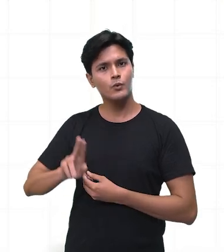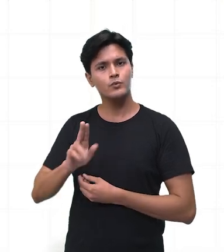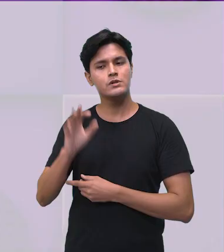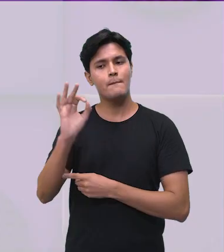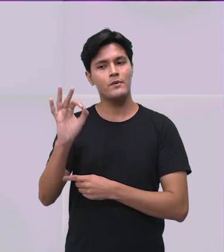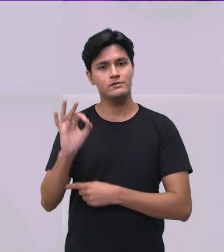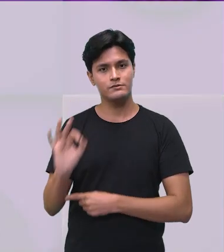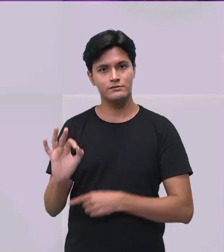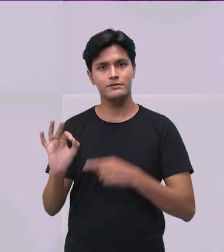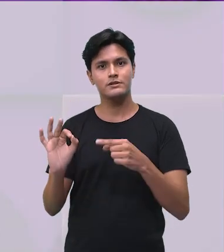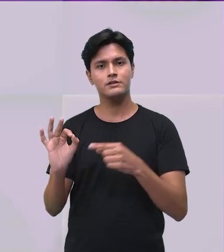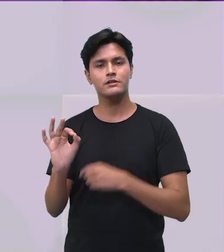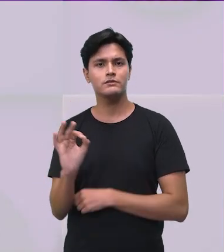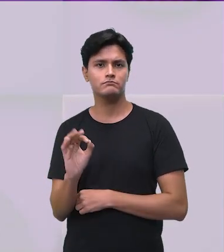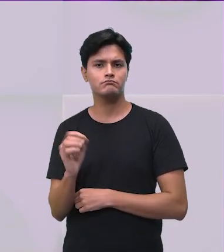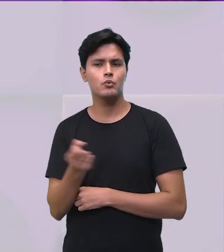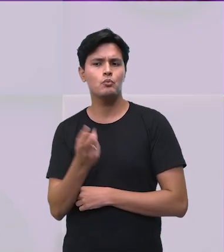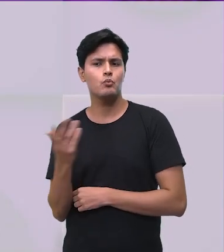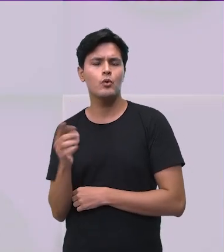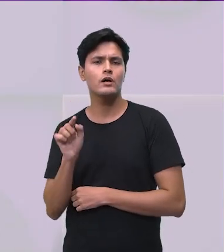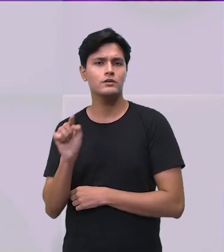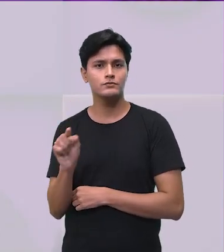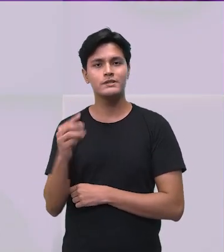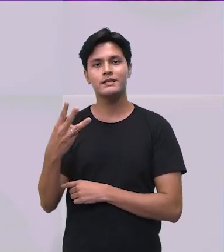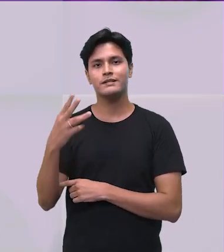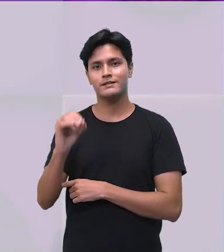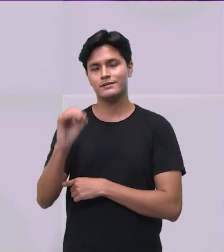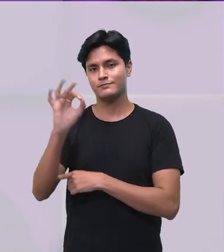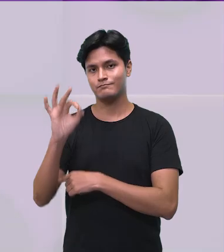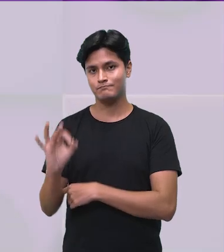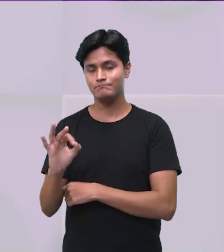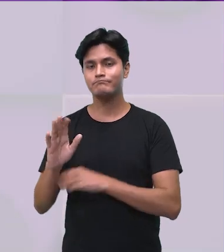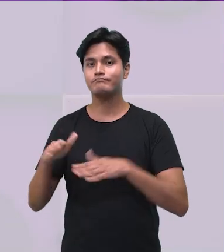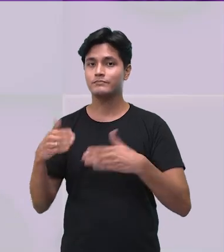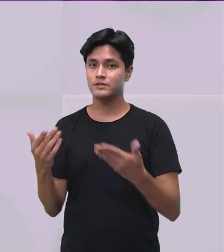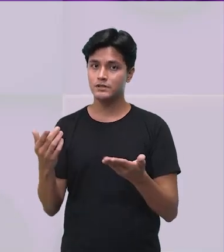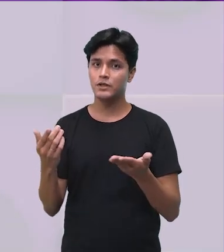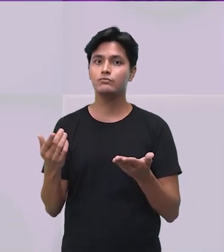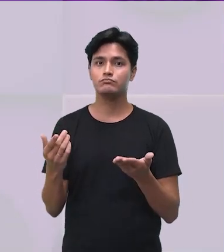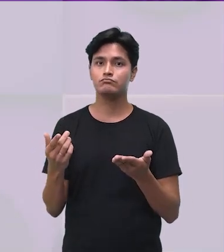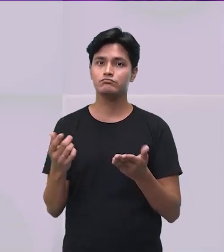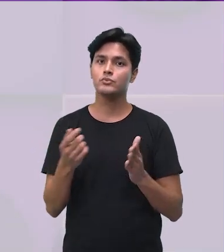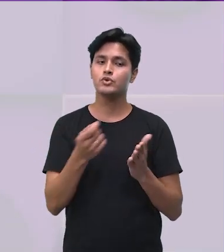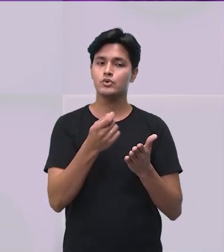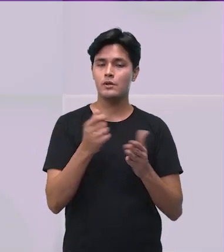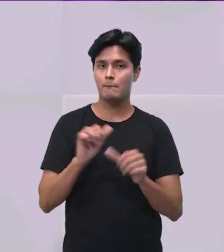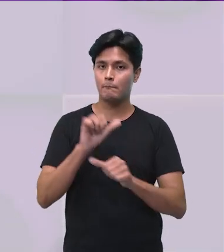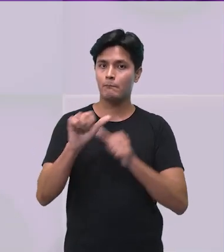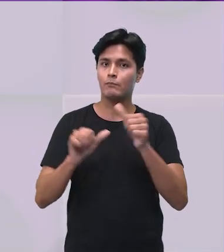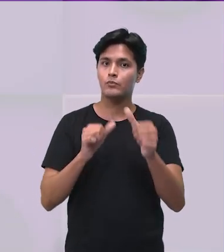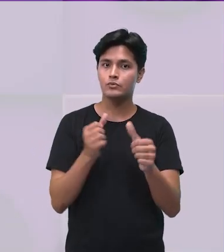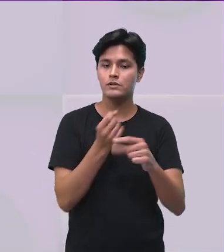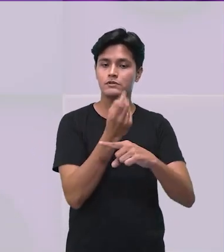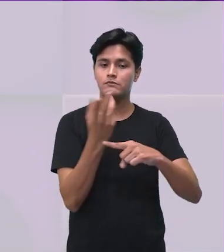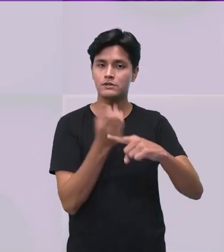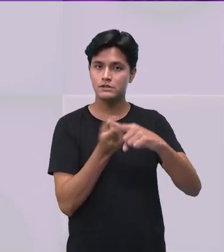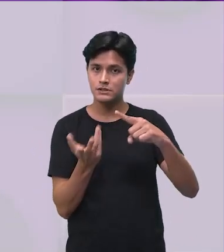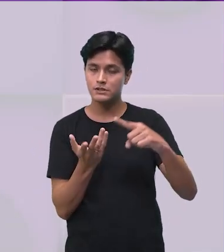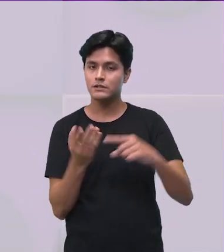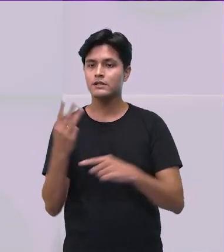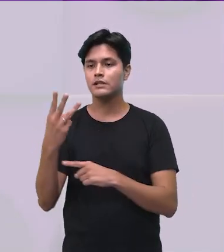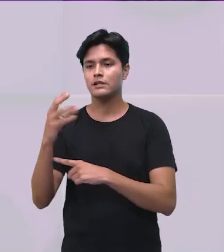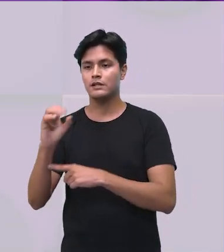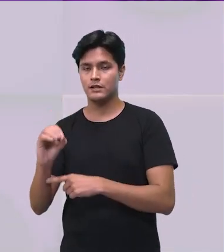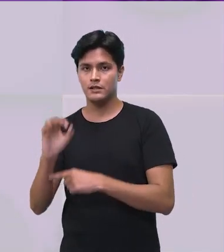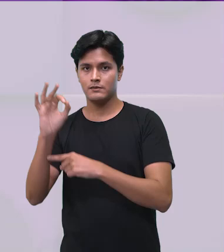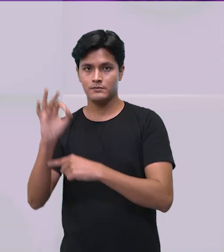porcentagem. Quanto que é a porcentagem? 30%. Então, eu vou escrever em forma de fração. 30% significa 30